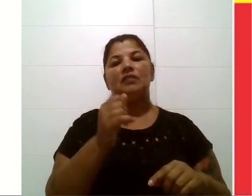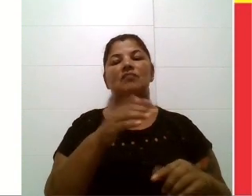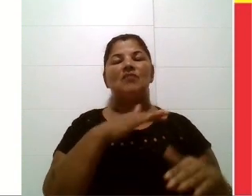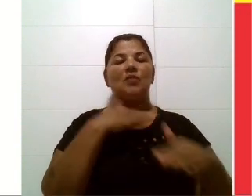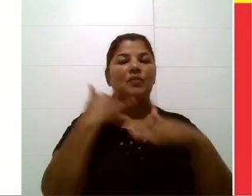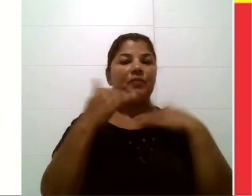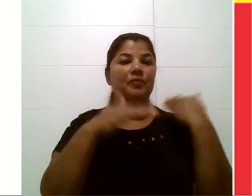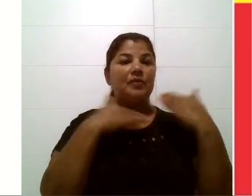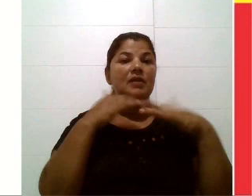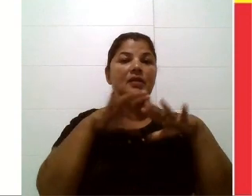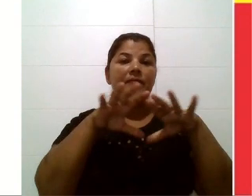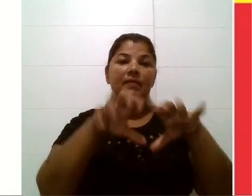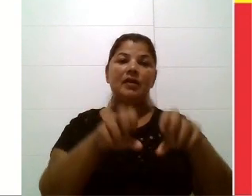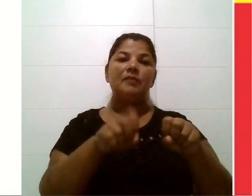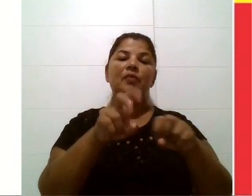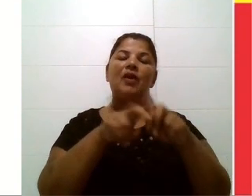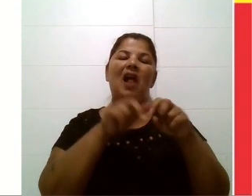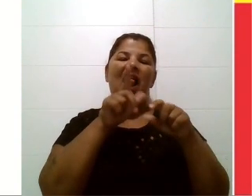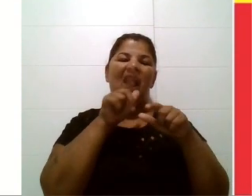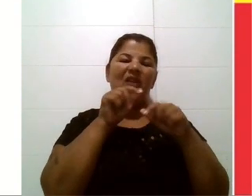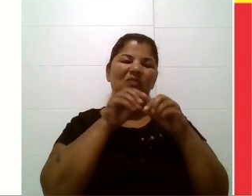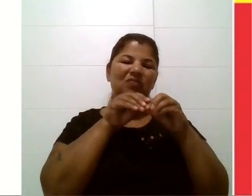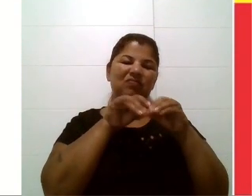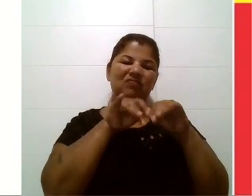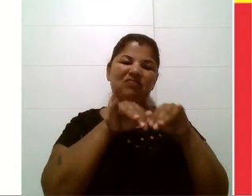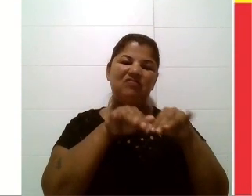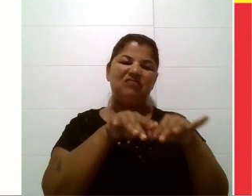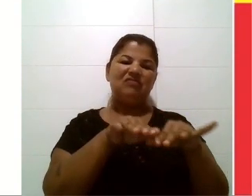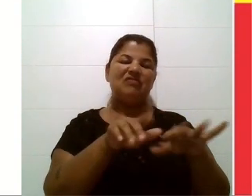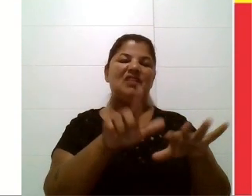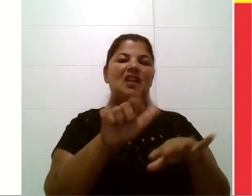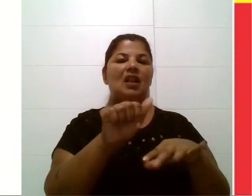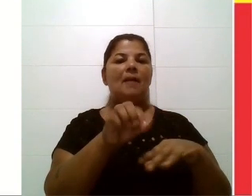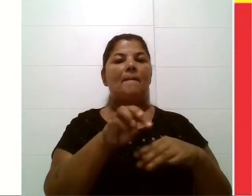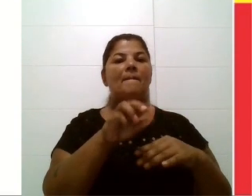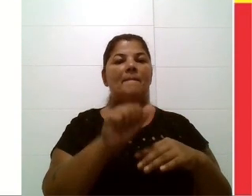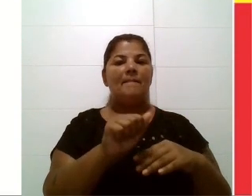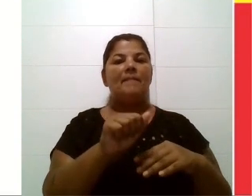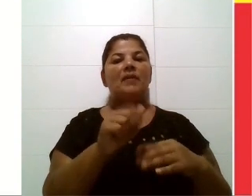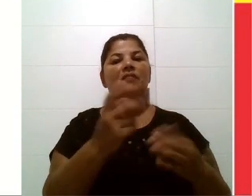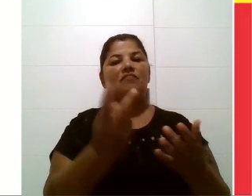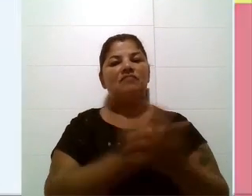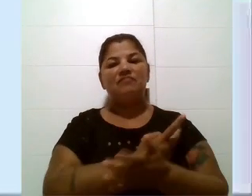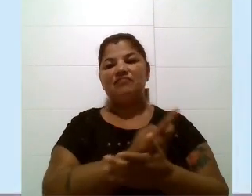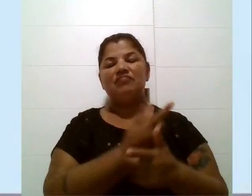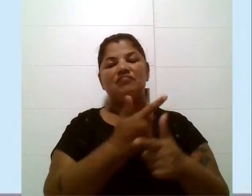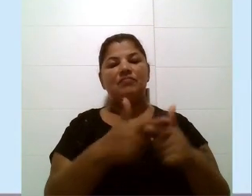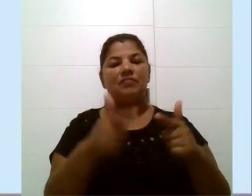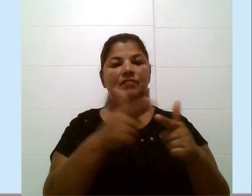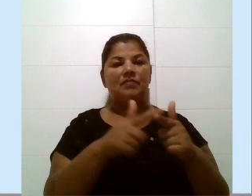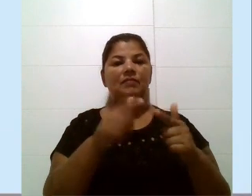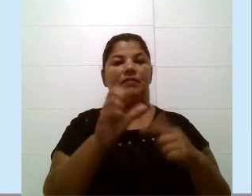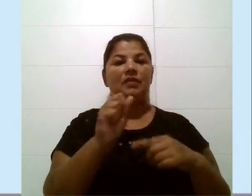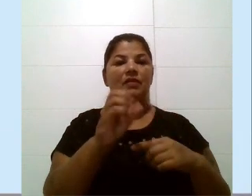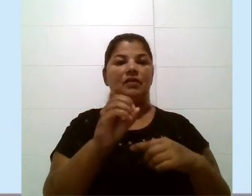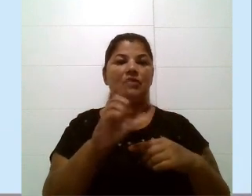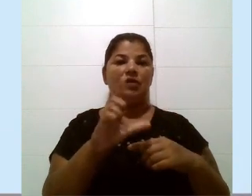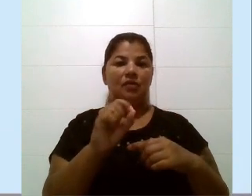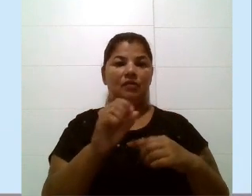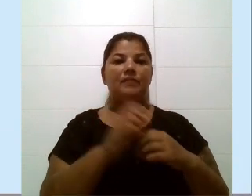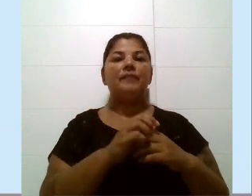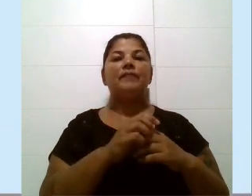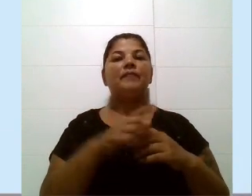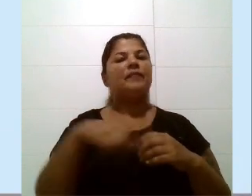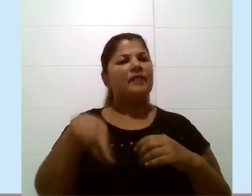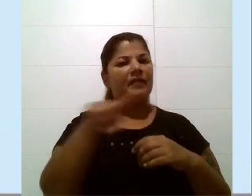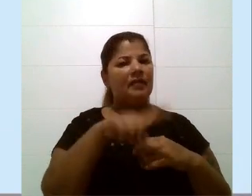dessa lama de minério que causou improdutividade ao solo. Ok, gente? Olha para mim, sexto ano. Então, a gente está conseguindo comparar, está